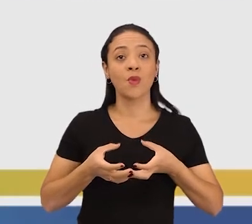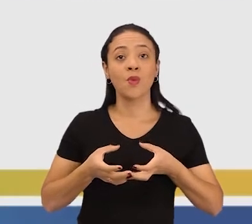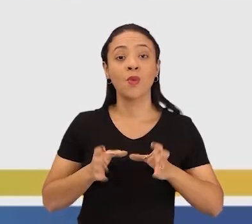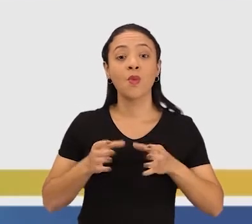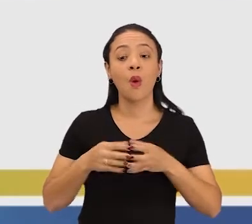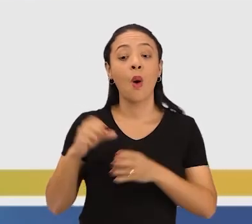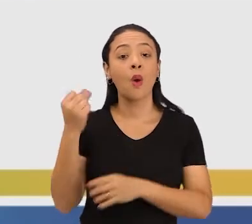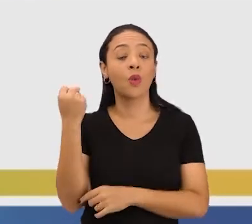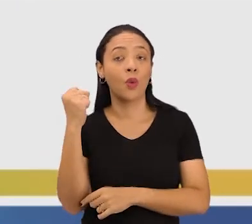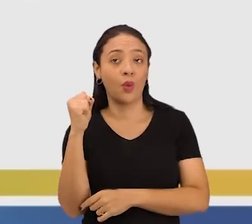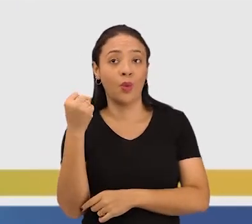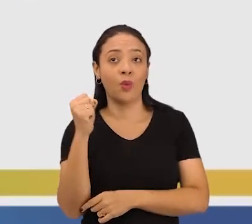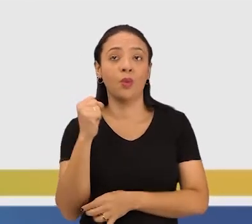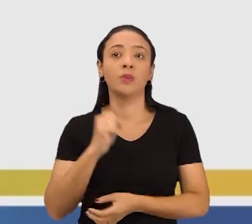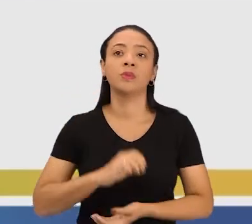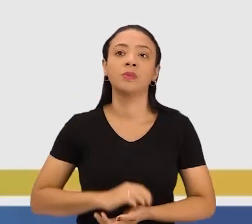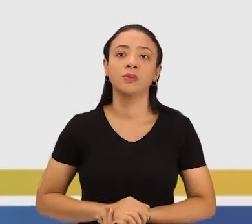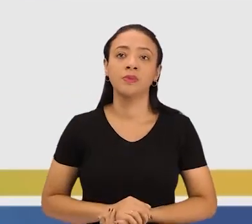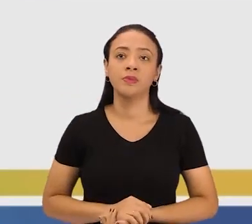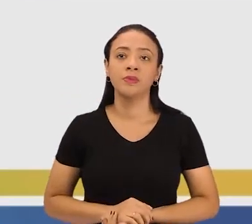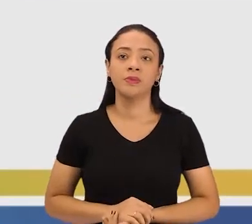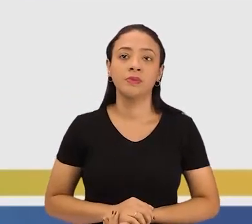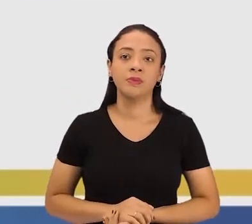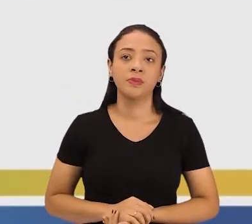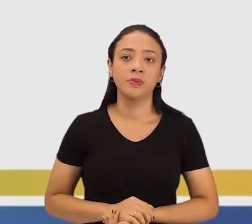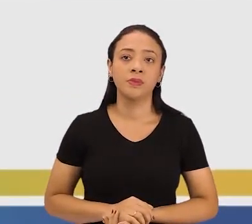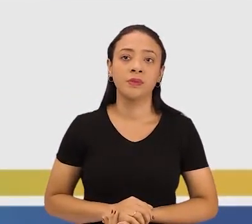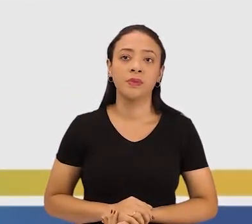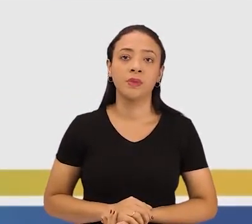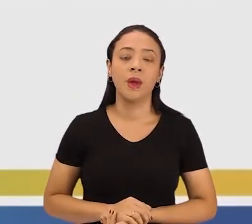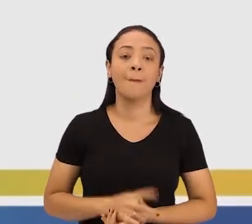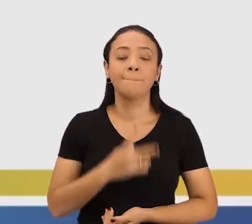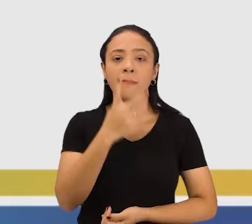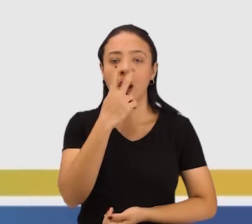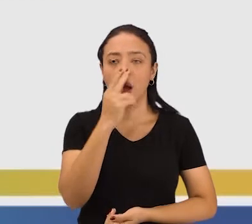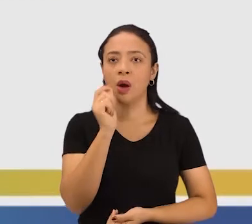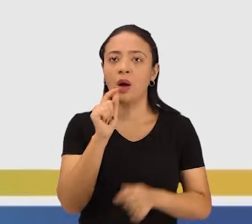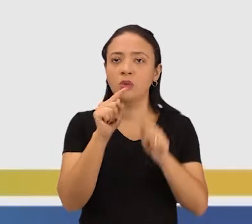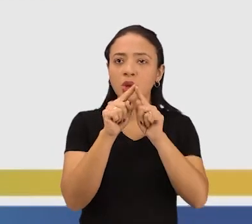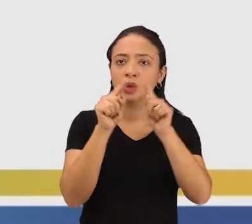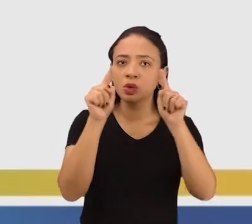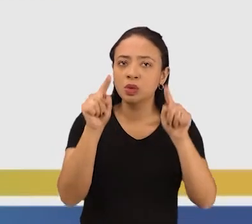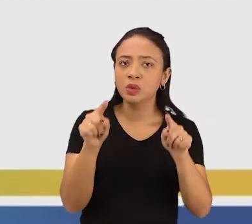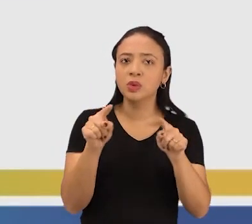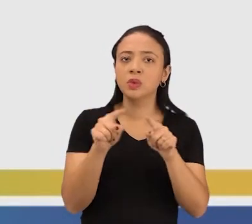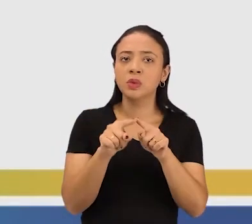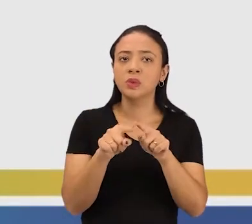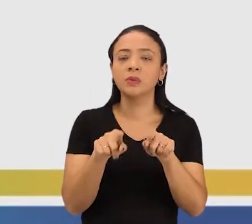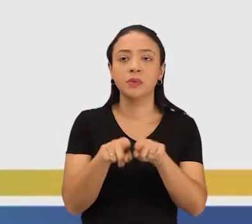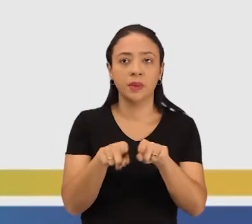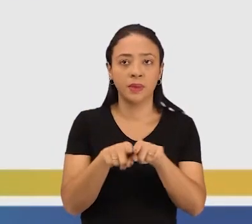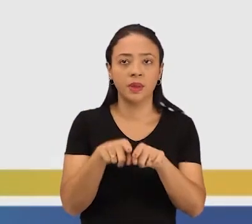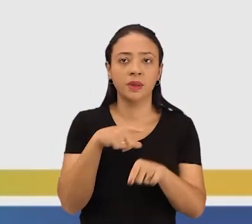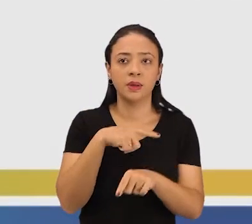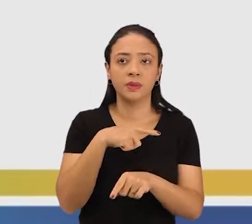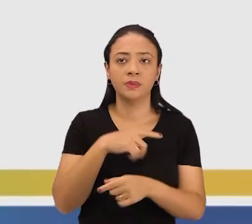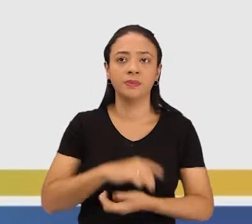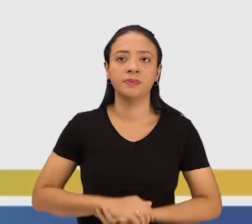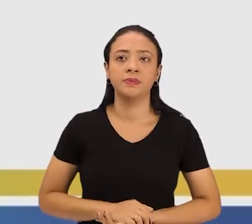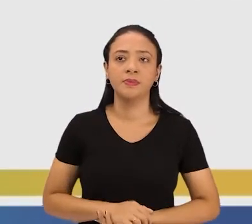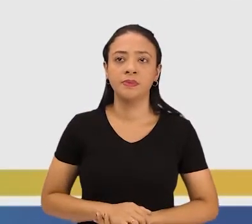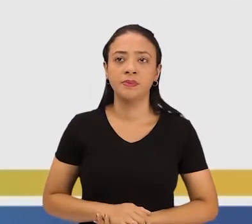organizadas 8, formando já como se fosse um cubo. Nós temos aí os streptococos, que